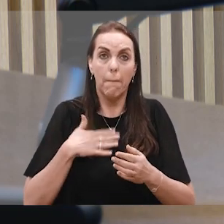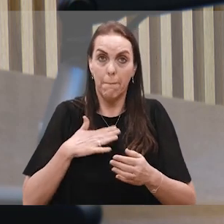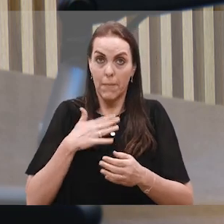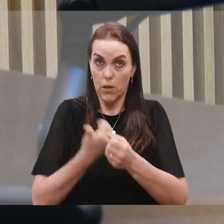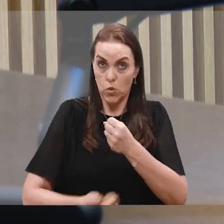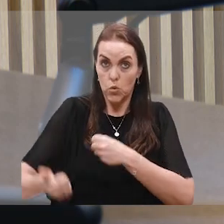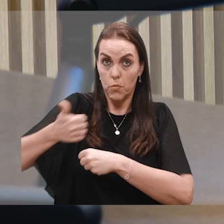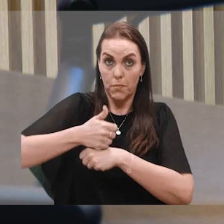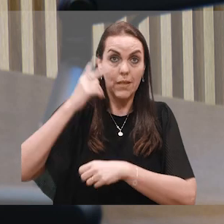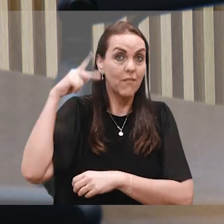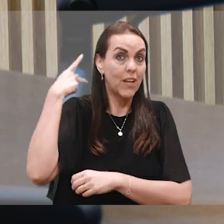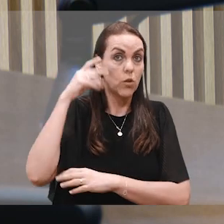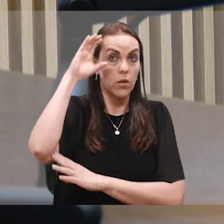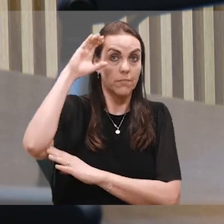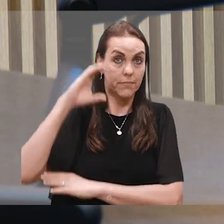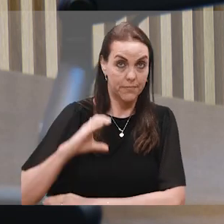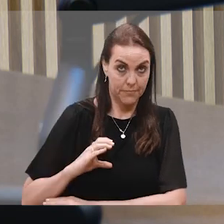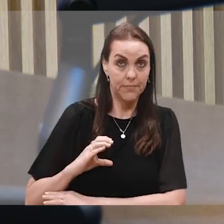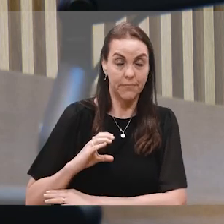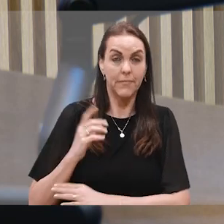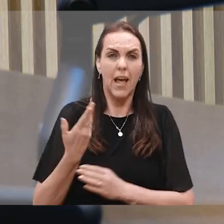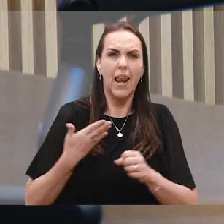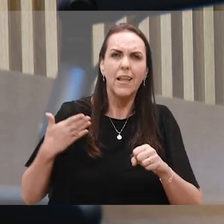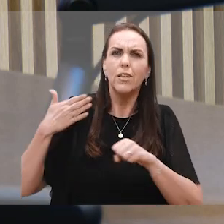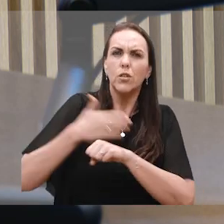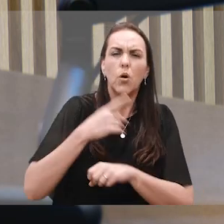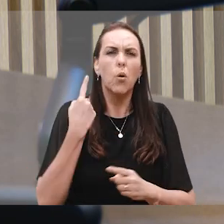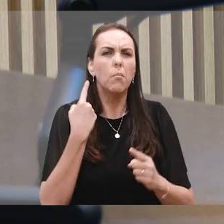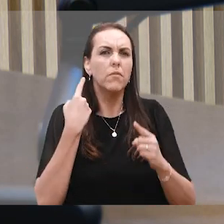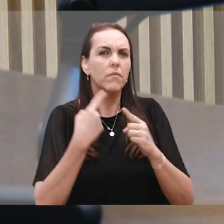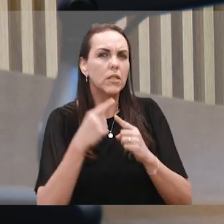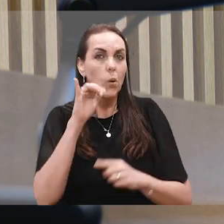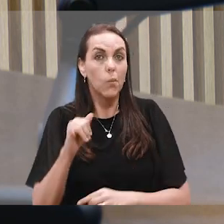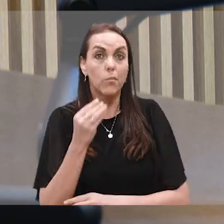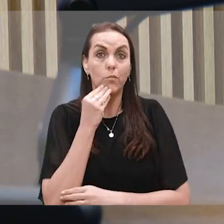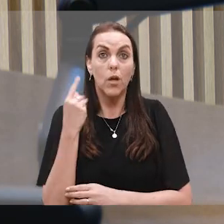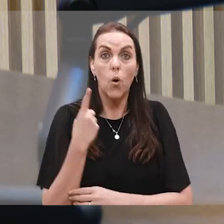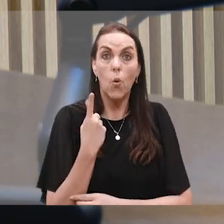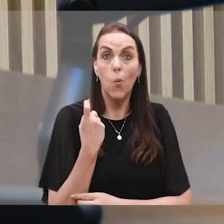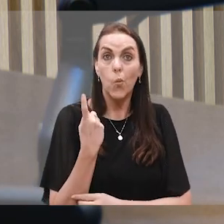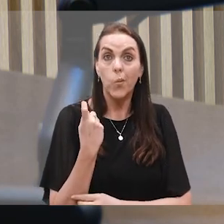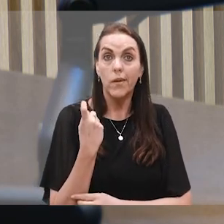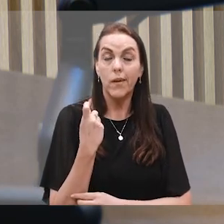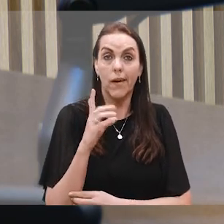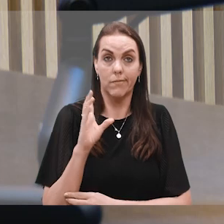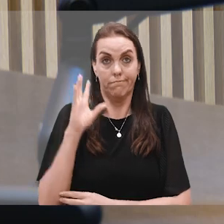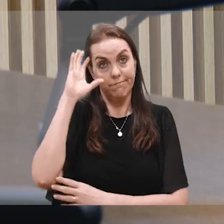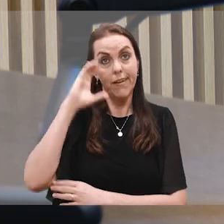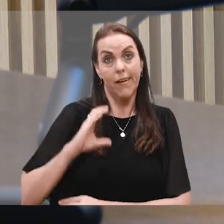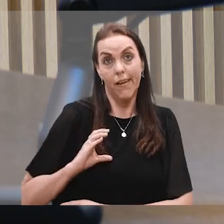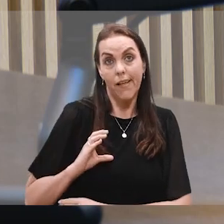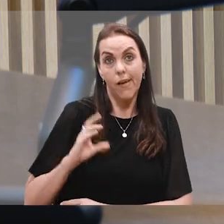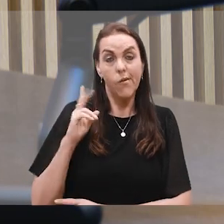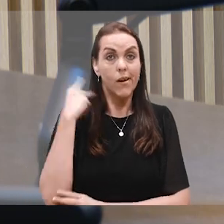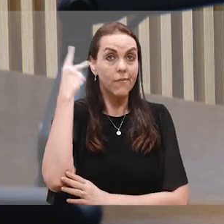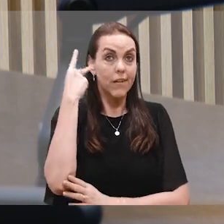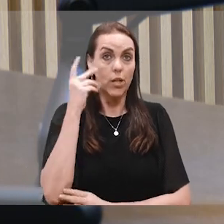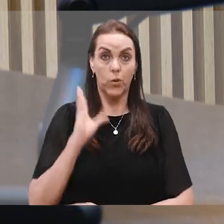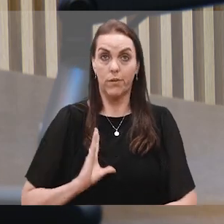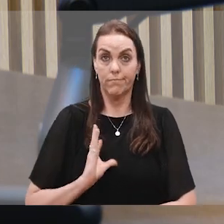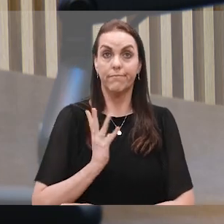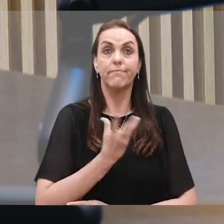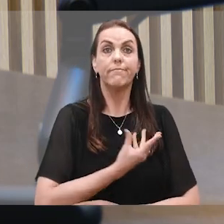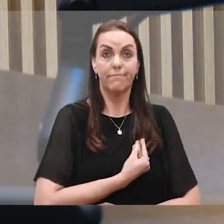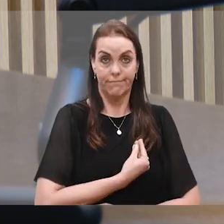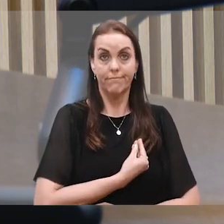minha suplente, a vereadora Cléo, entrou uma vez, eu acho que foi uma oportunidade única de nós termos a Cléo, uma